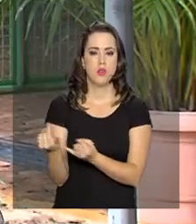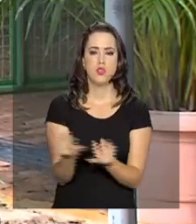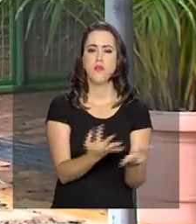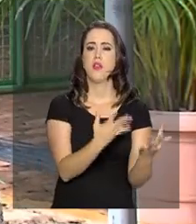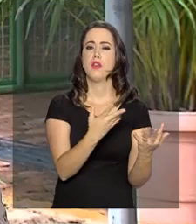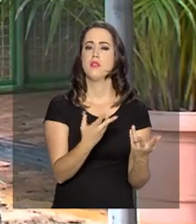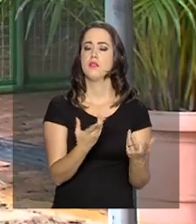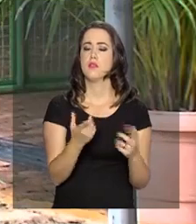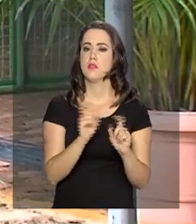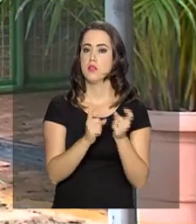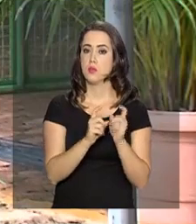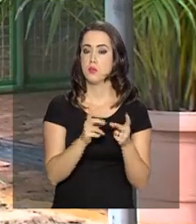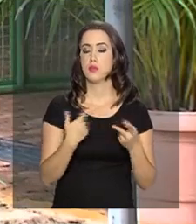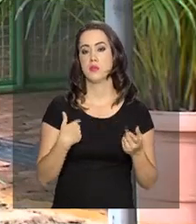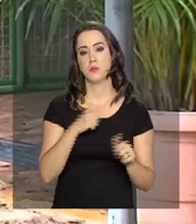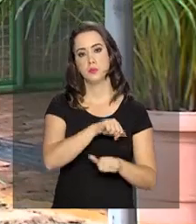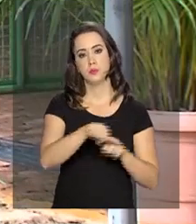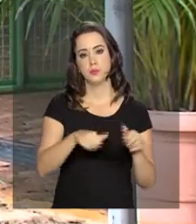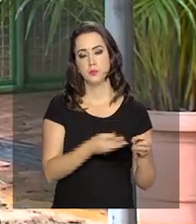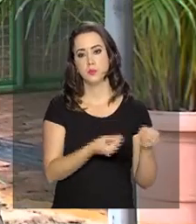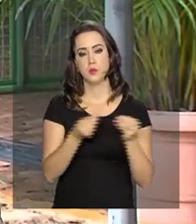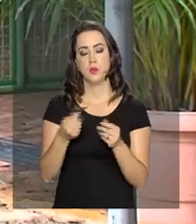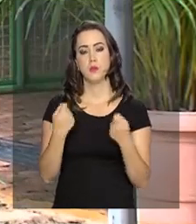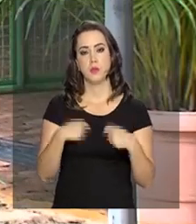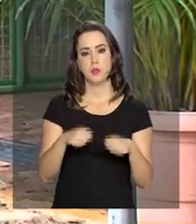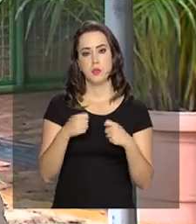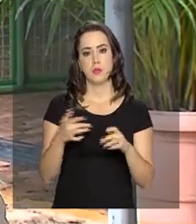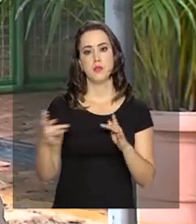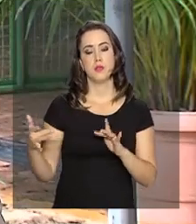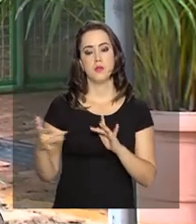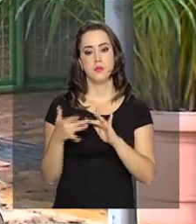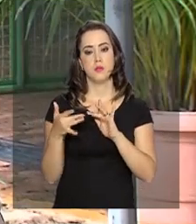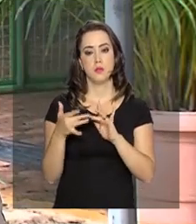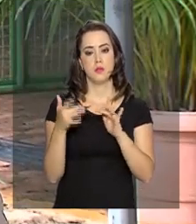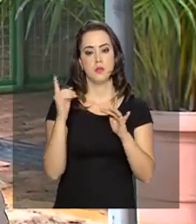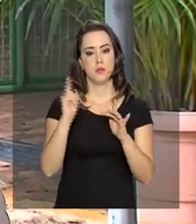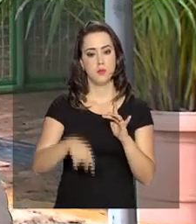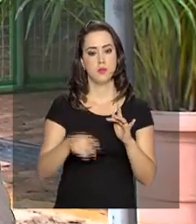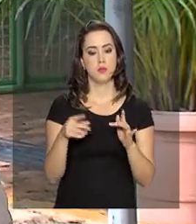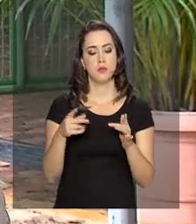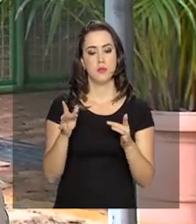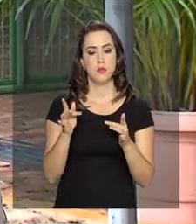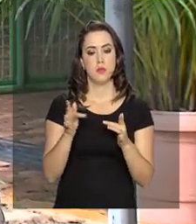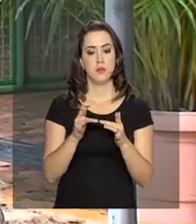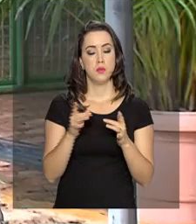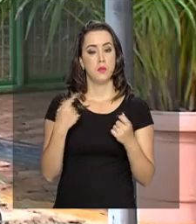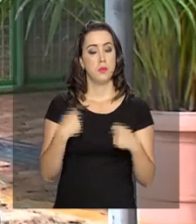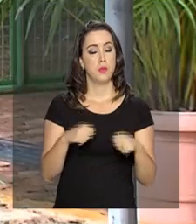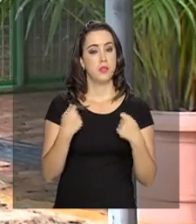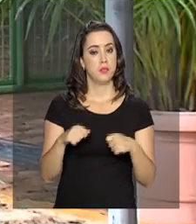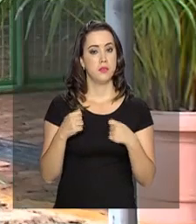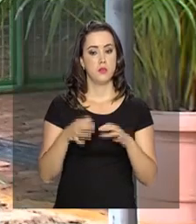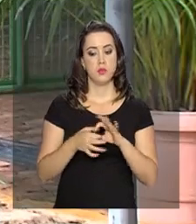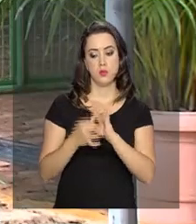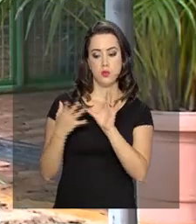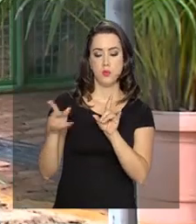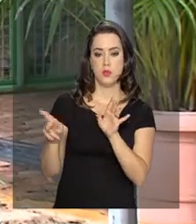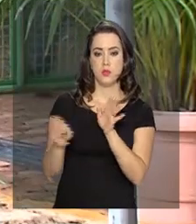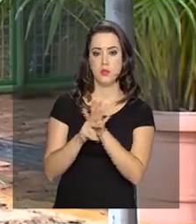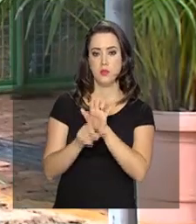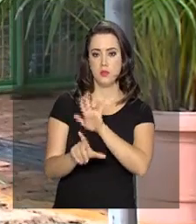atribuições. E essa transferência depende, segundo o ministro, né, da Justiça, depende de uma